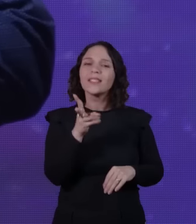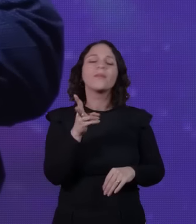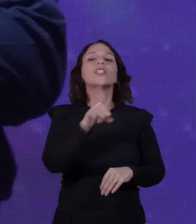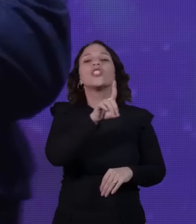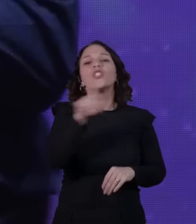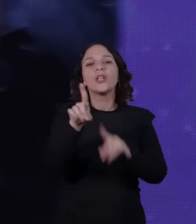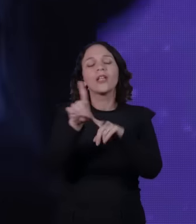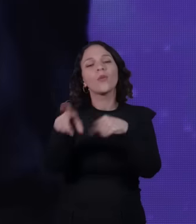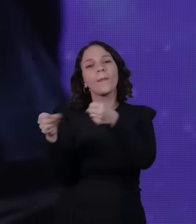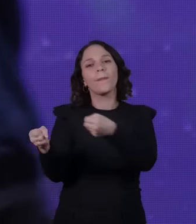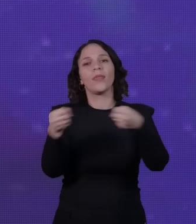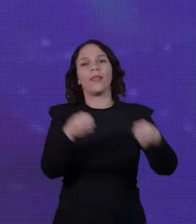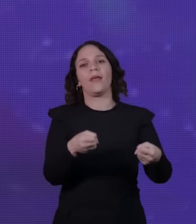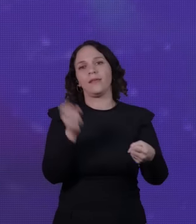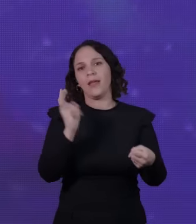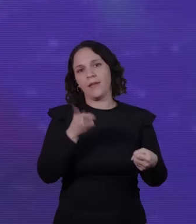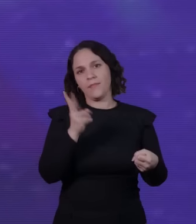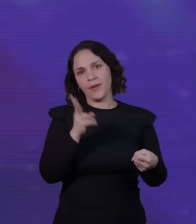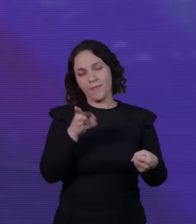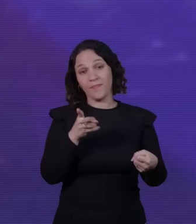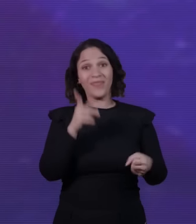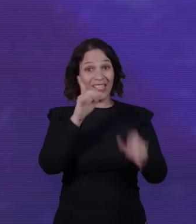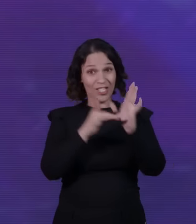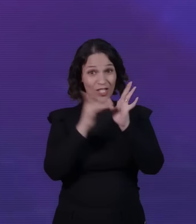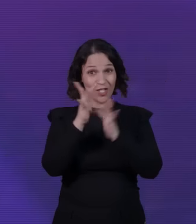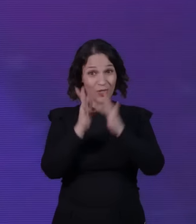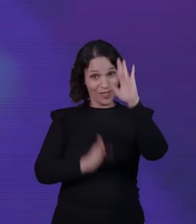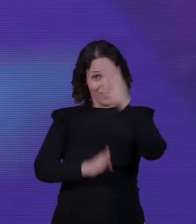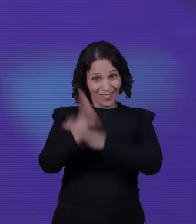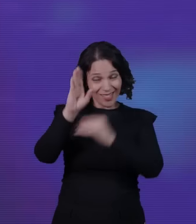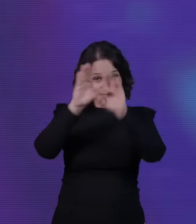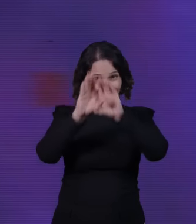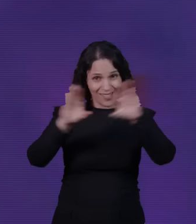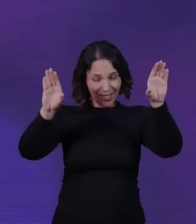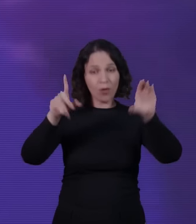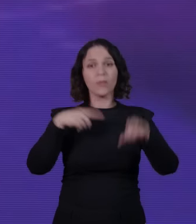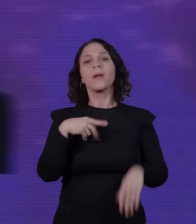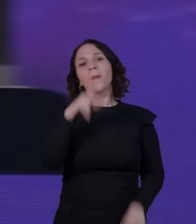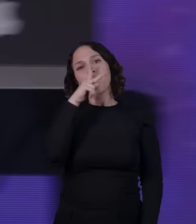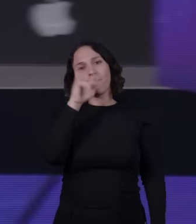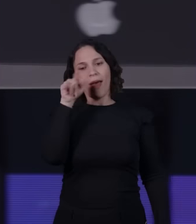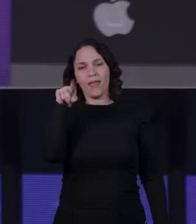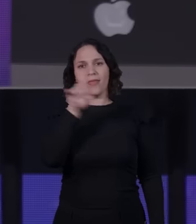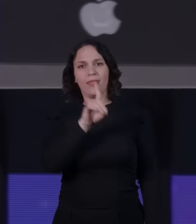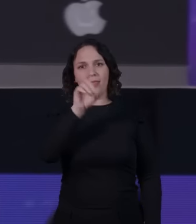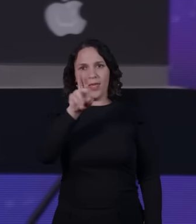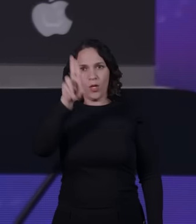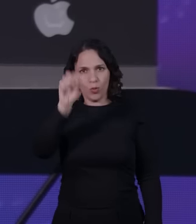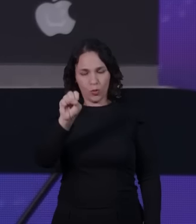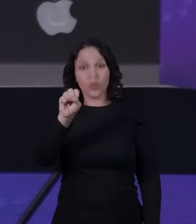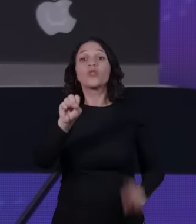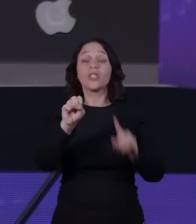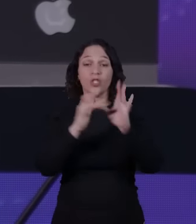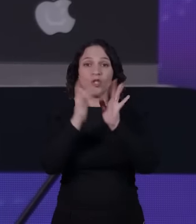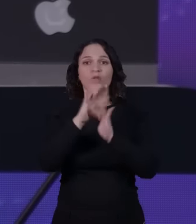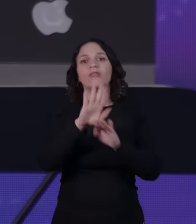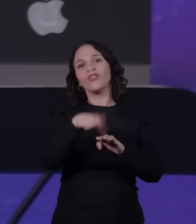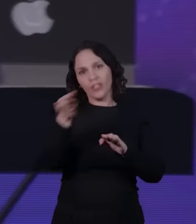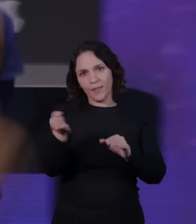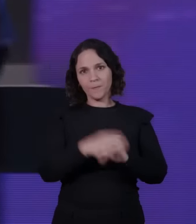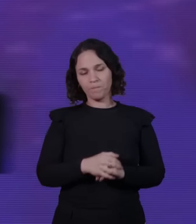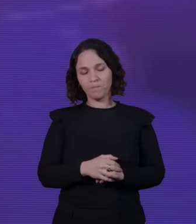lugar do poder. Jesus, quando ele chegou no céu, ele sentou à destra, à direita de Deus Pai. Então eu quero dizer para vocês, vocês que estão me